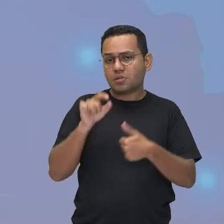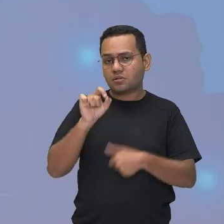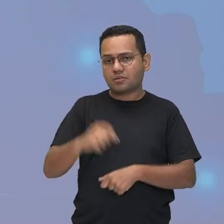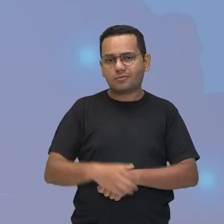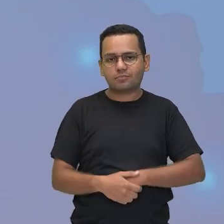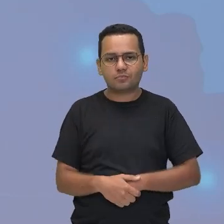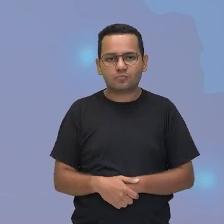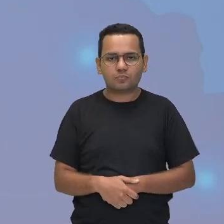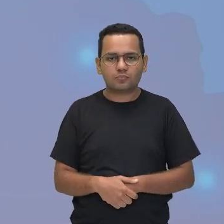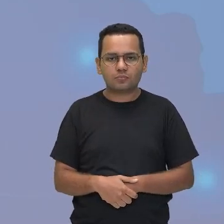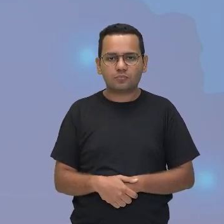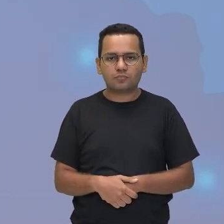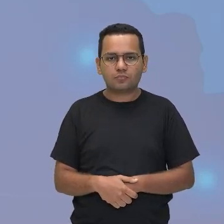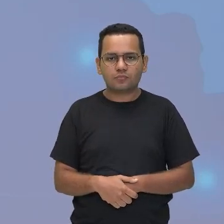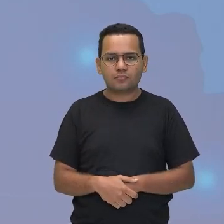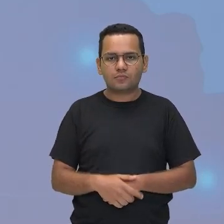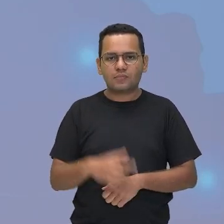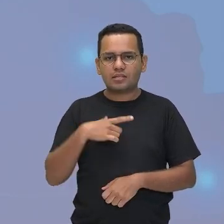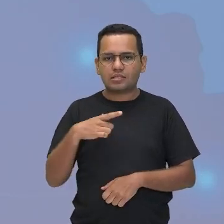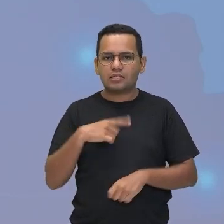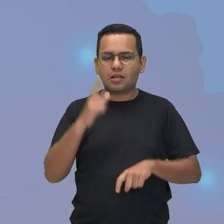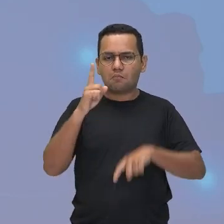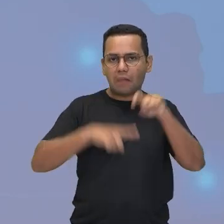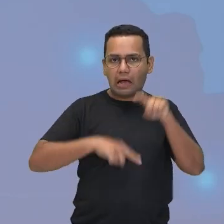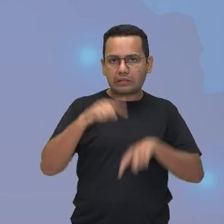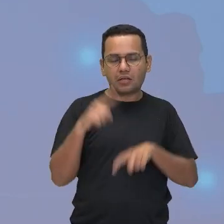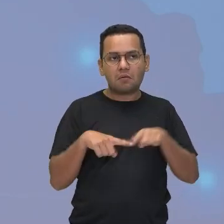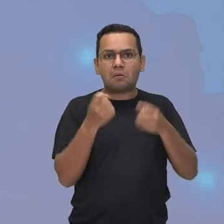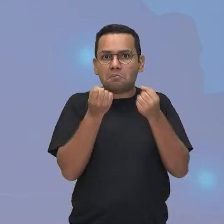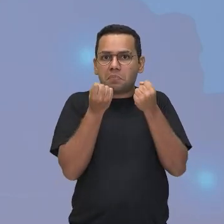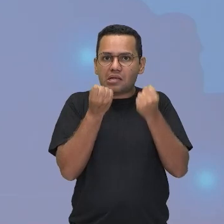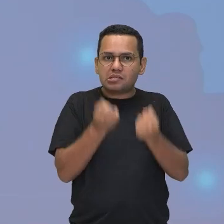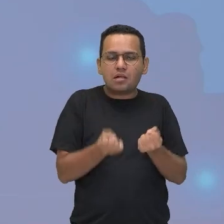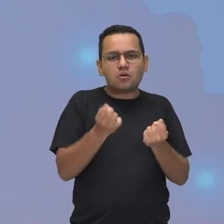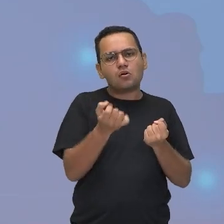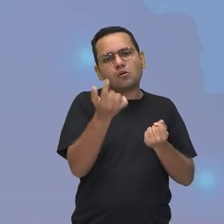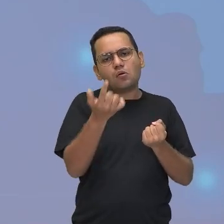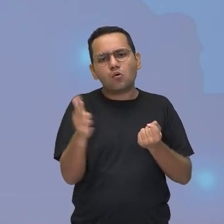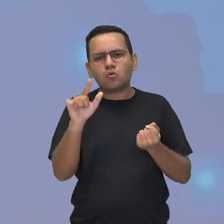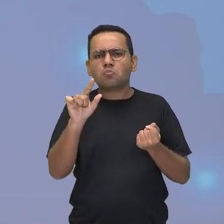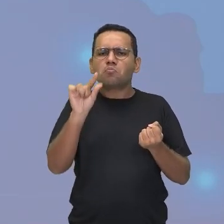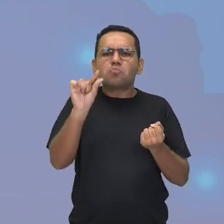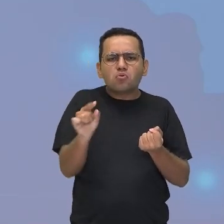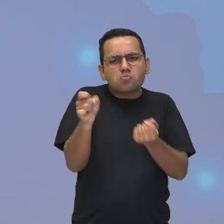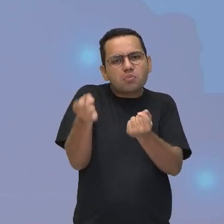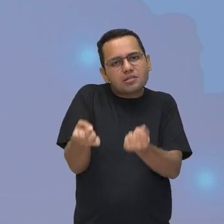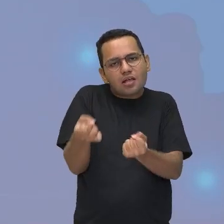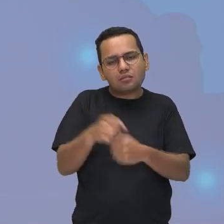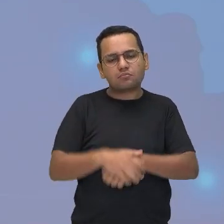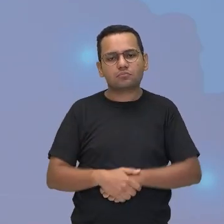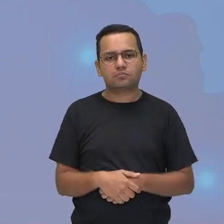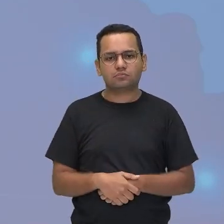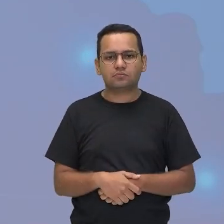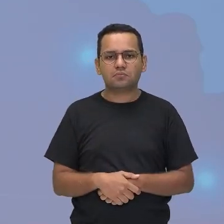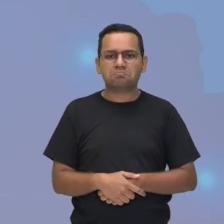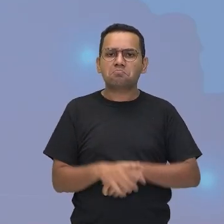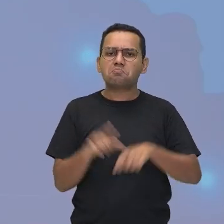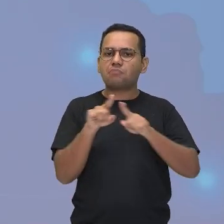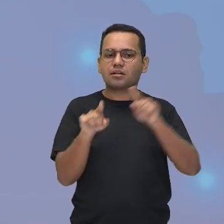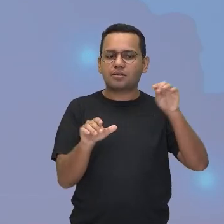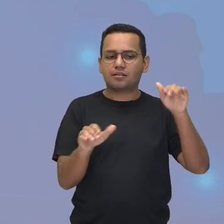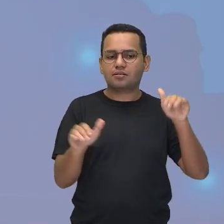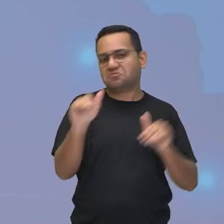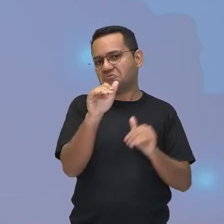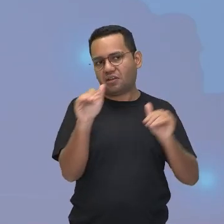temos um dos componentes mais densos e o outro menos denso, tá? Então, sempre vai ter essa